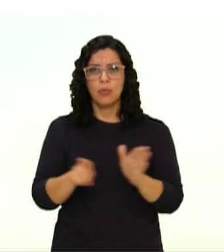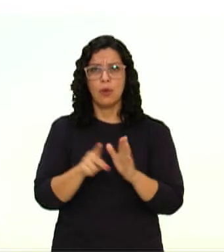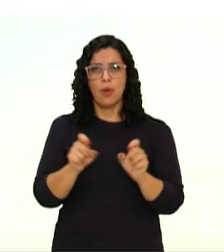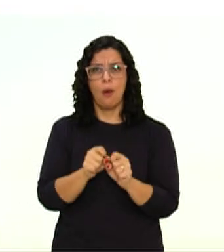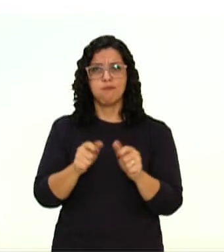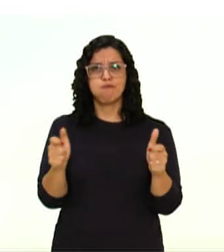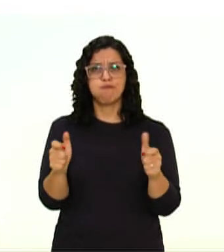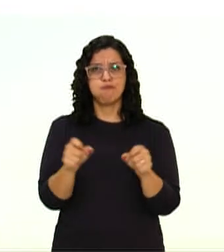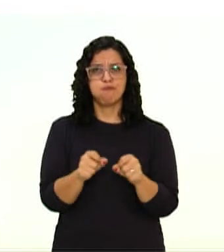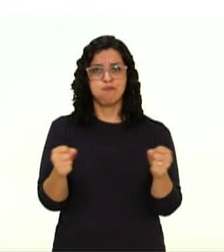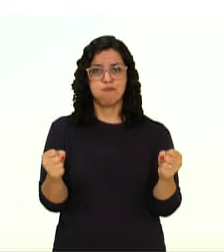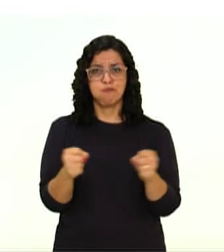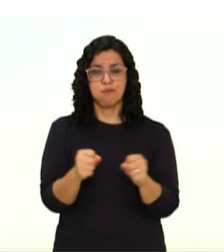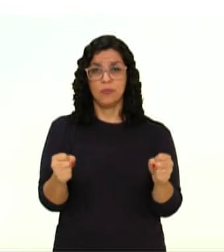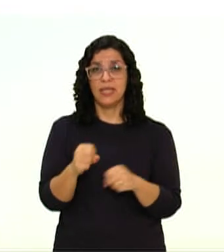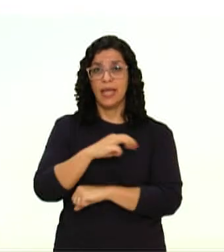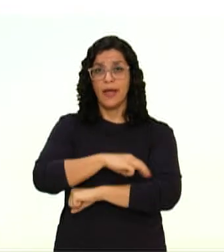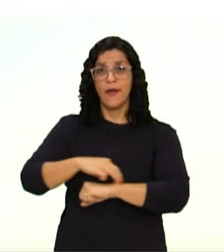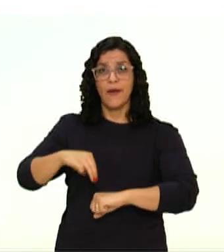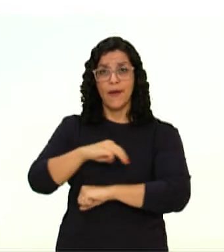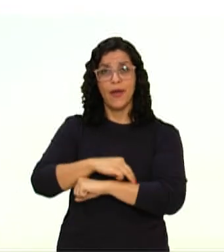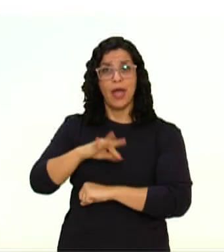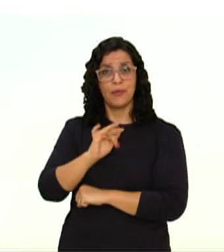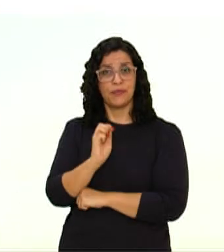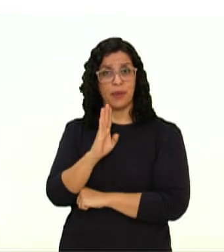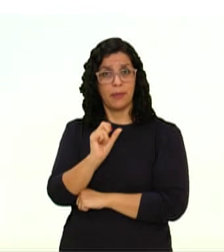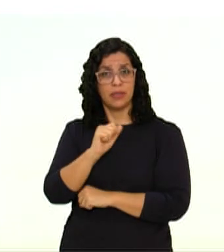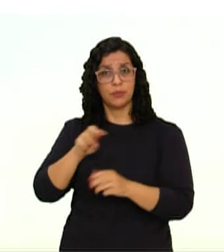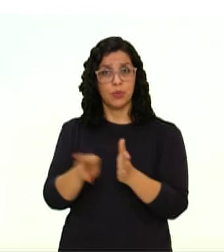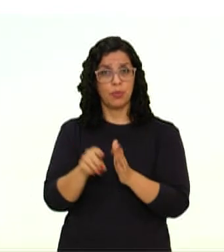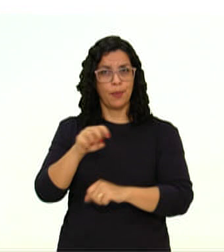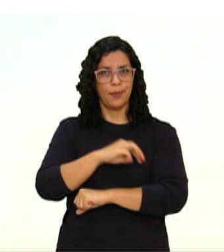contração, sendo também chamadas de fibras musculares,